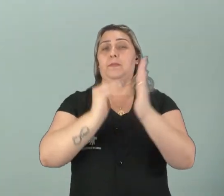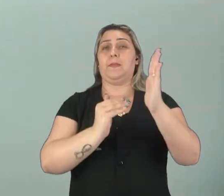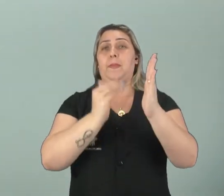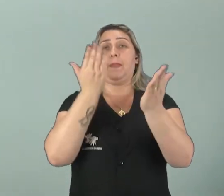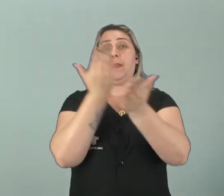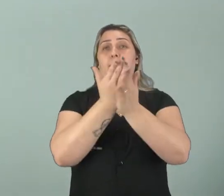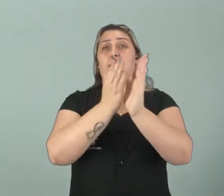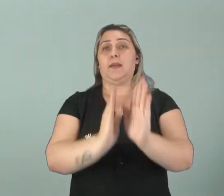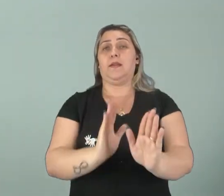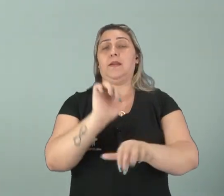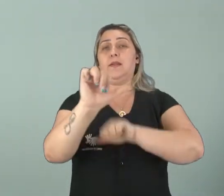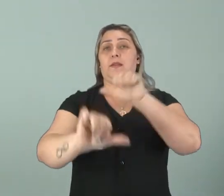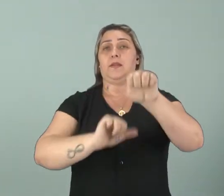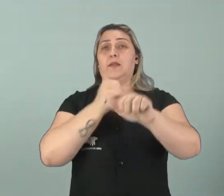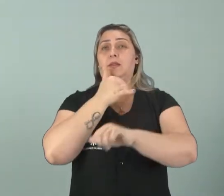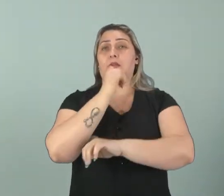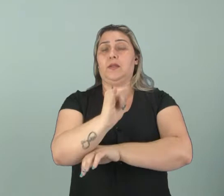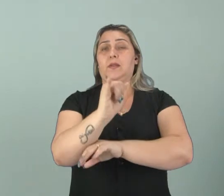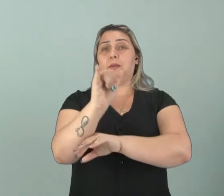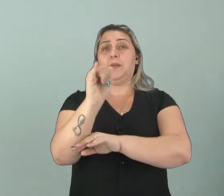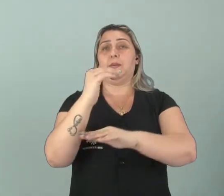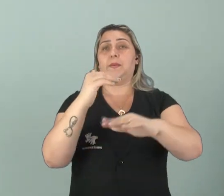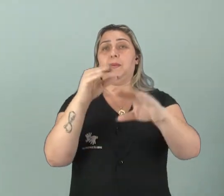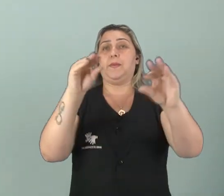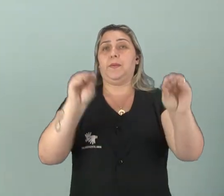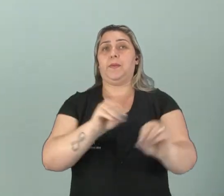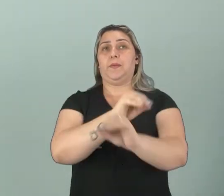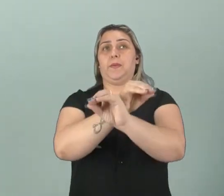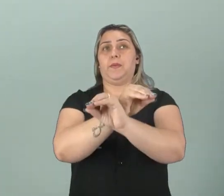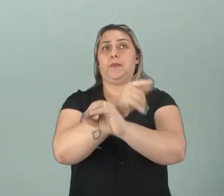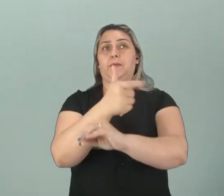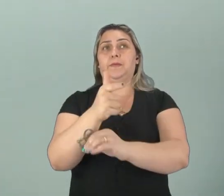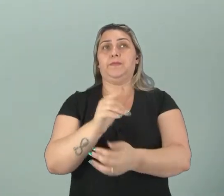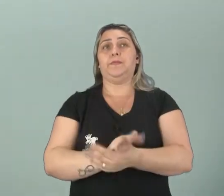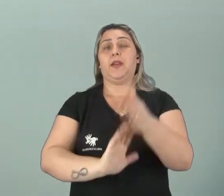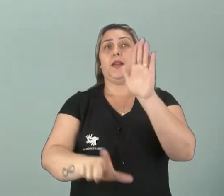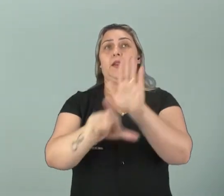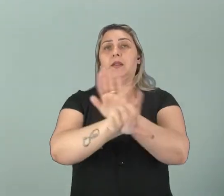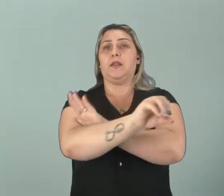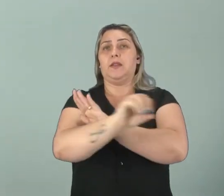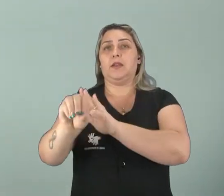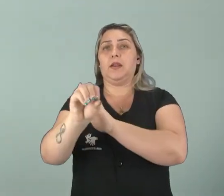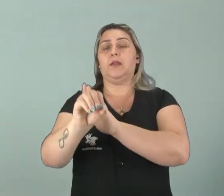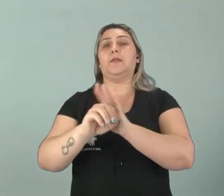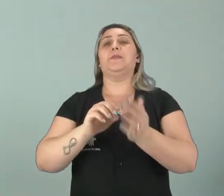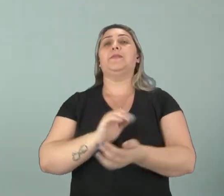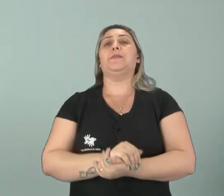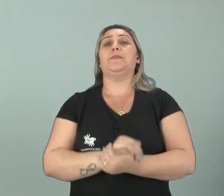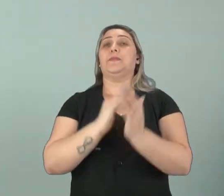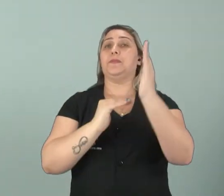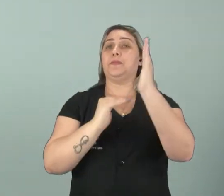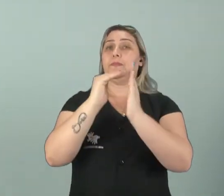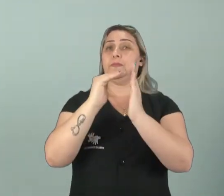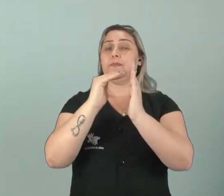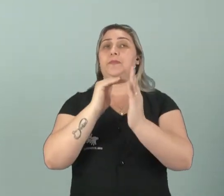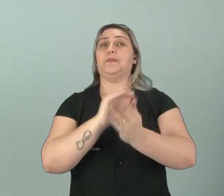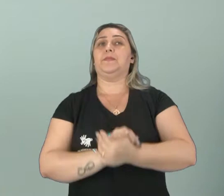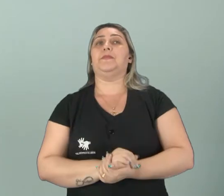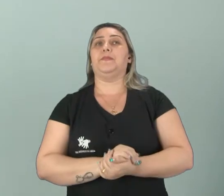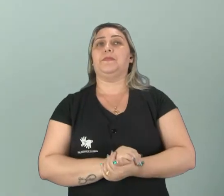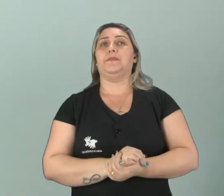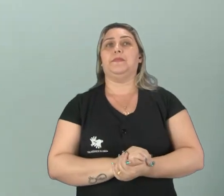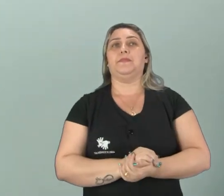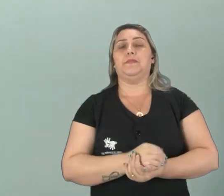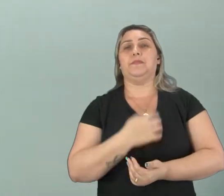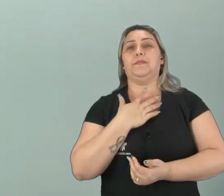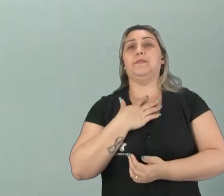mais troca, energia nenhuma transitando, ou seja, não tem calor. Lei zero da termodinâmica. Essa lei zero,